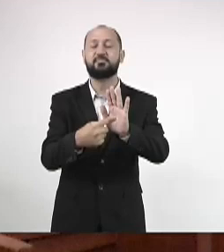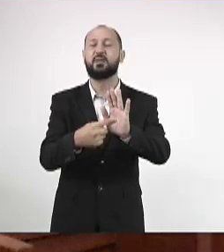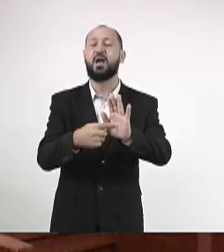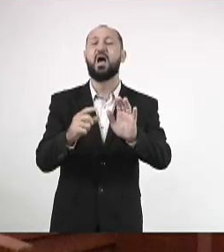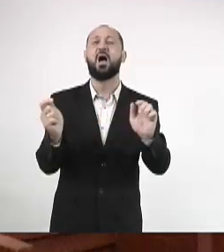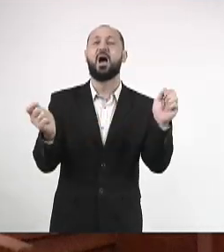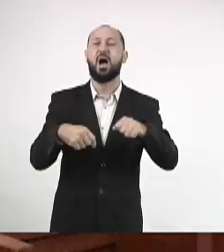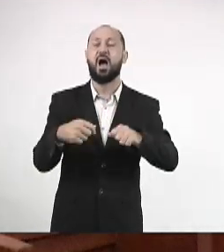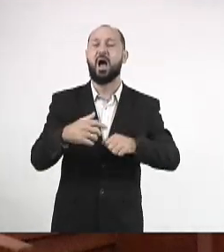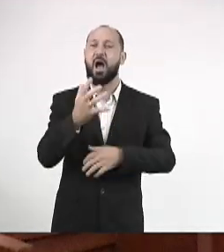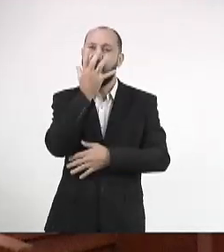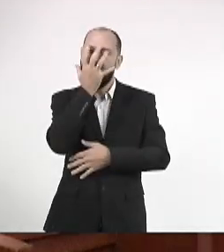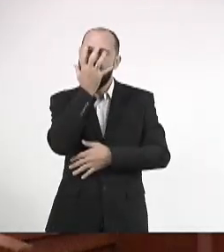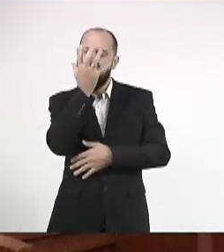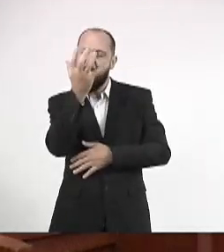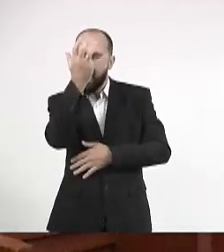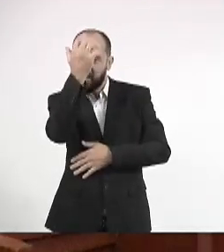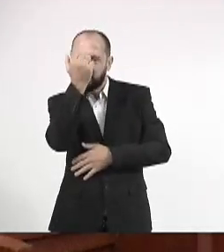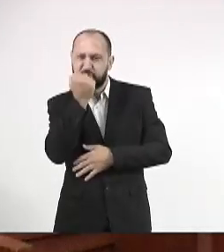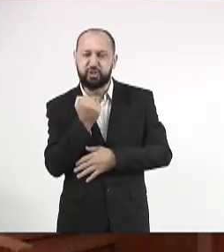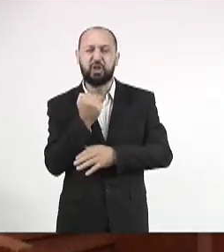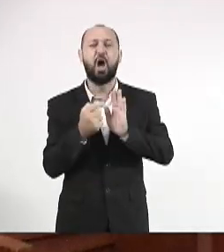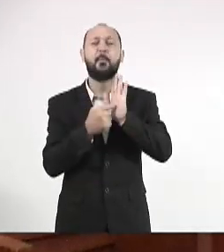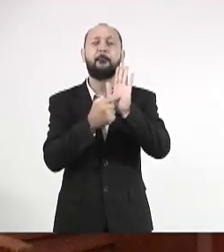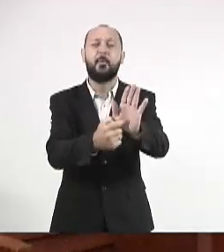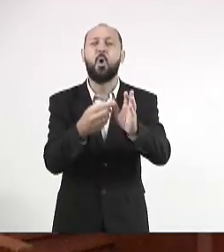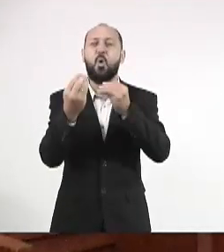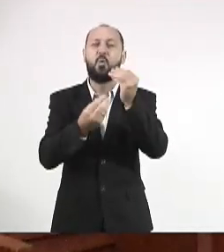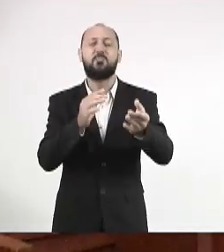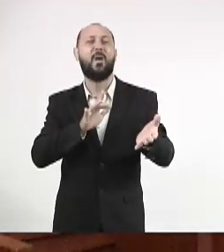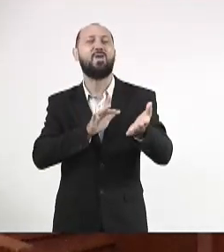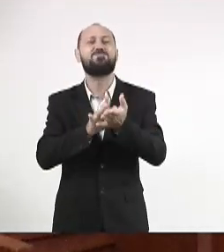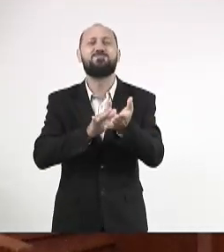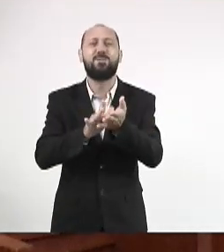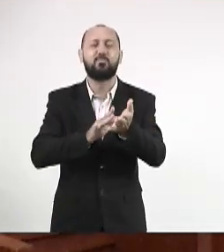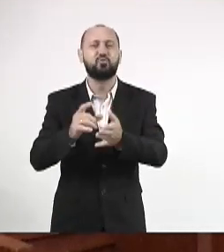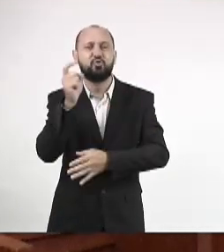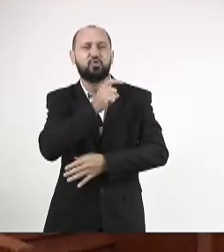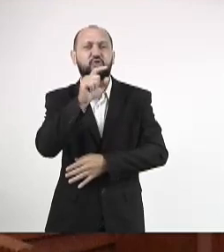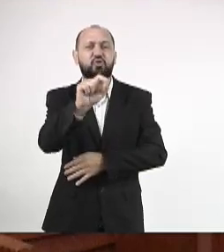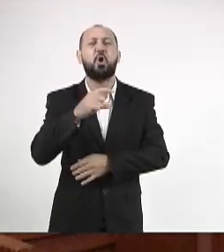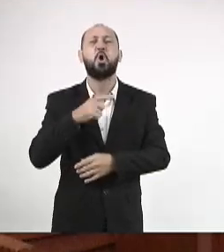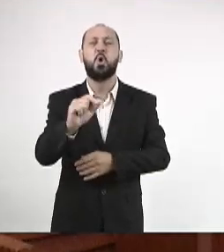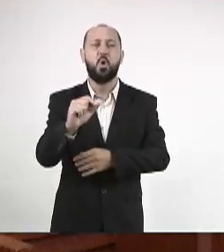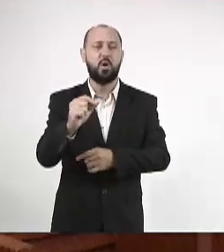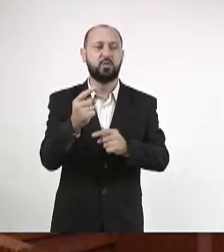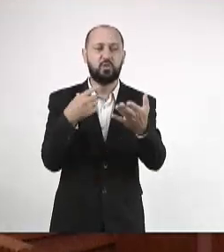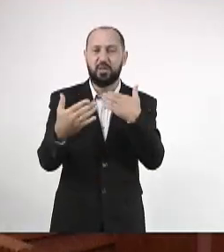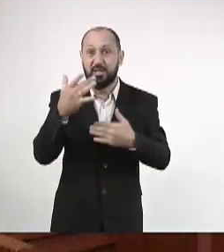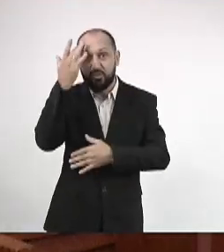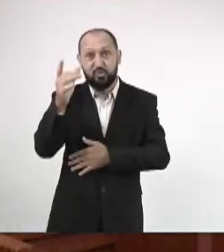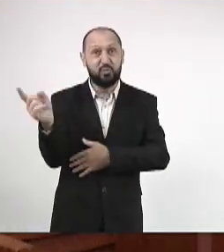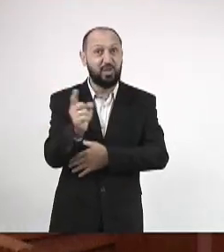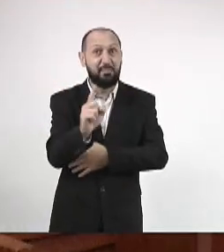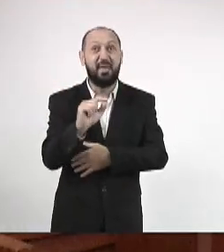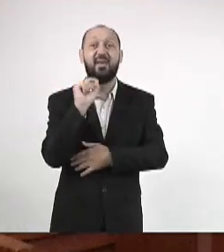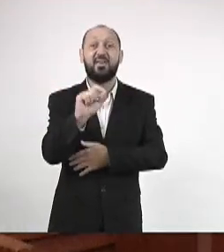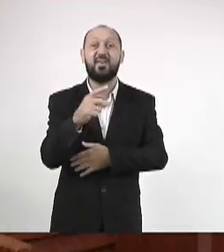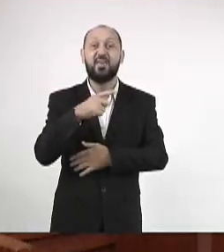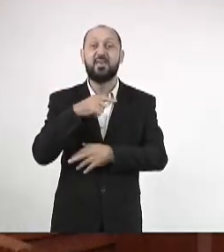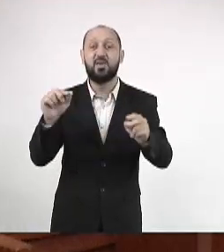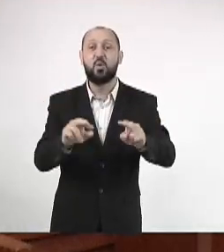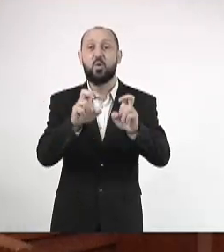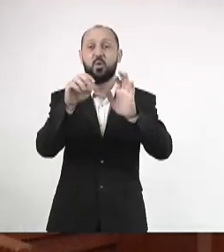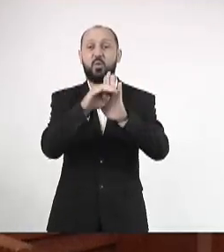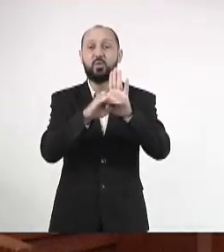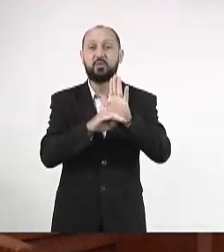prontamente a sua face e dizer o quanto é hipócrita esse debate. O que nós não sabíamos era que a pauta